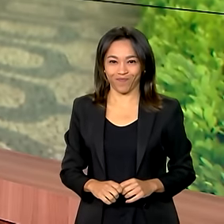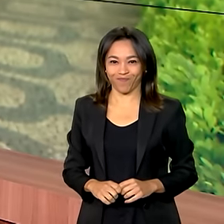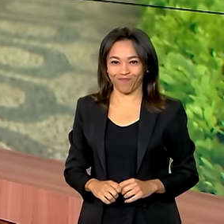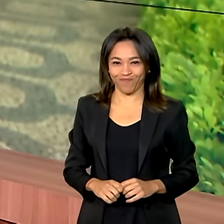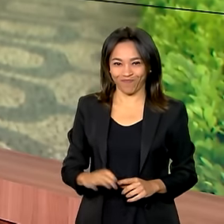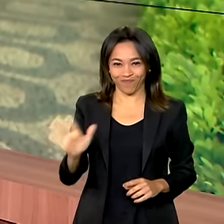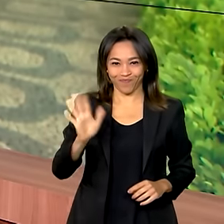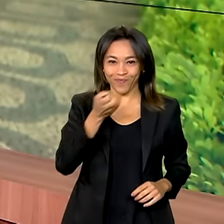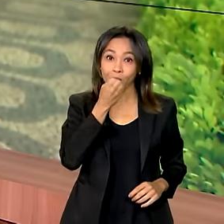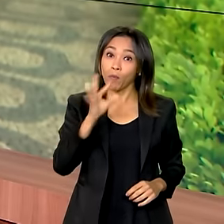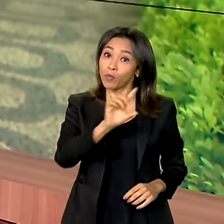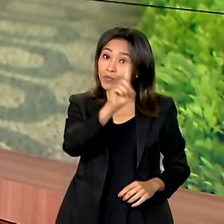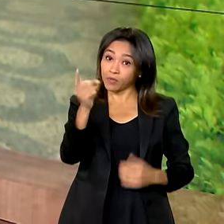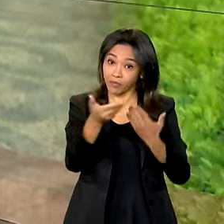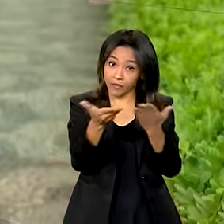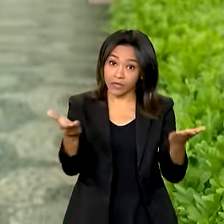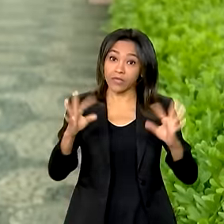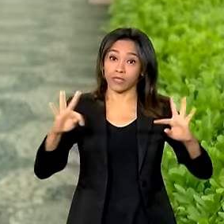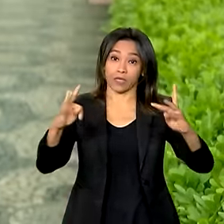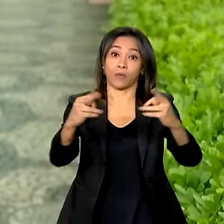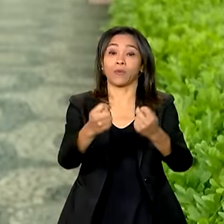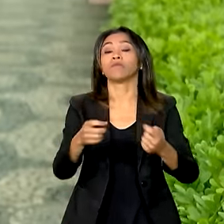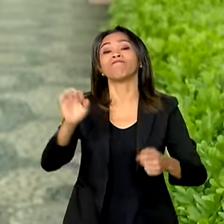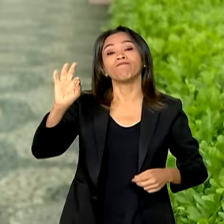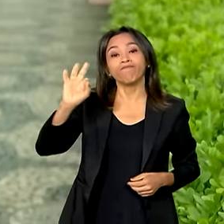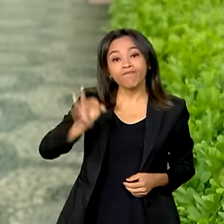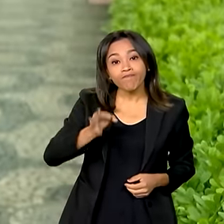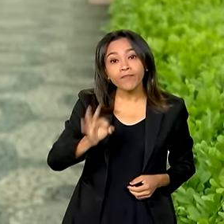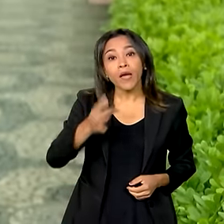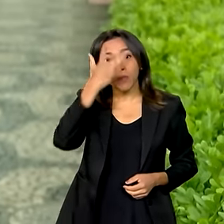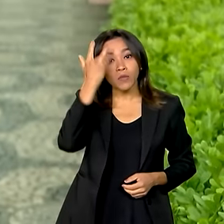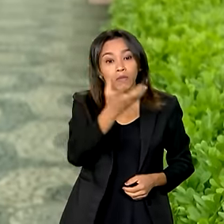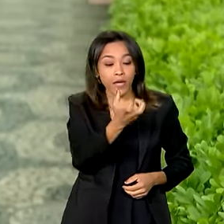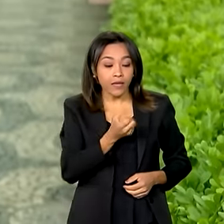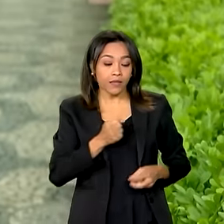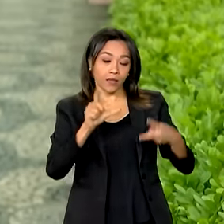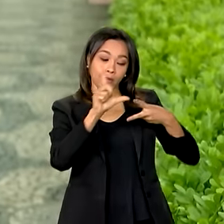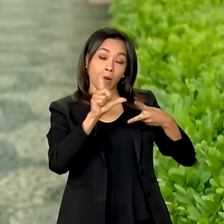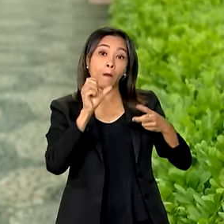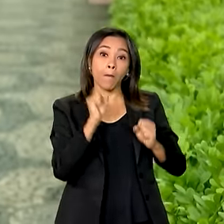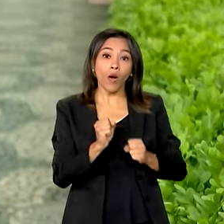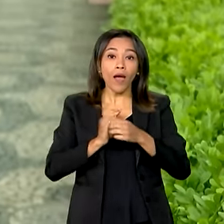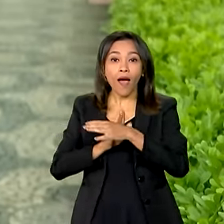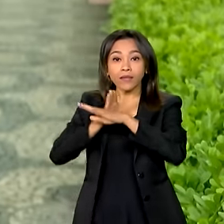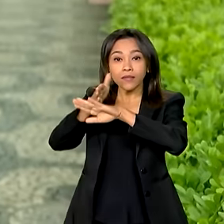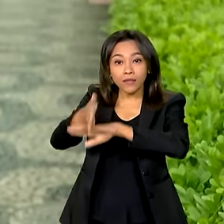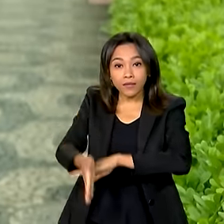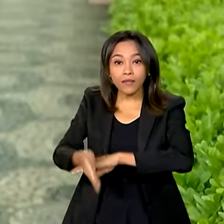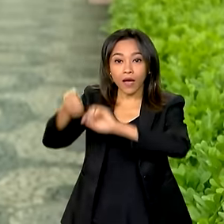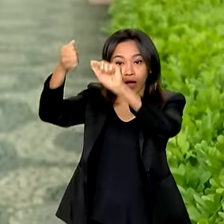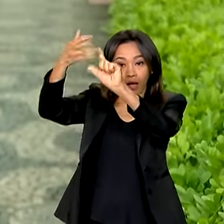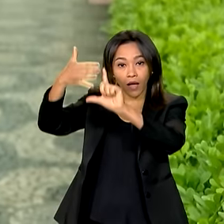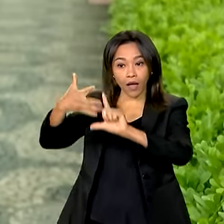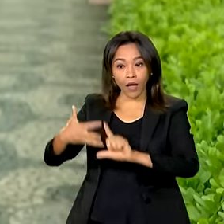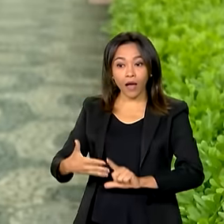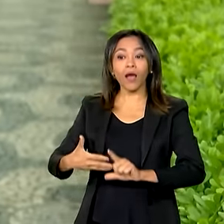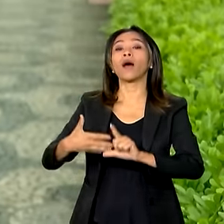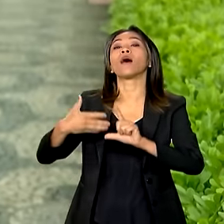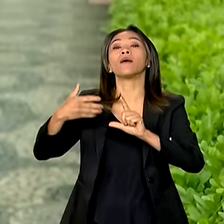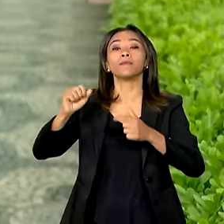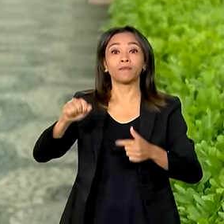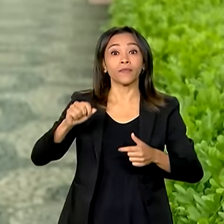Oi, Vanessa, bom dia para você, bom dia a todos. Exatamente, o beneficiário pode acessar a página do Passe Livre,